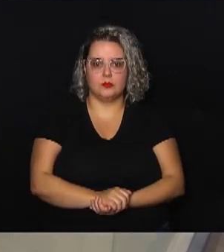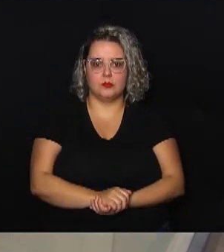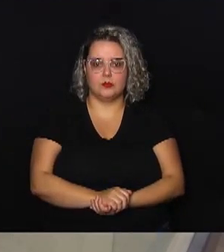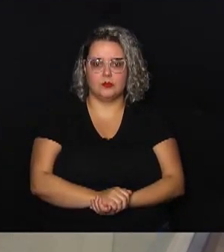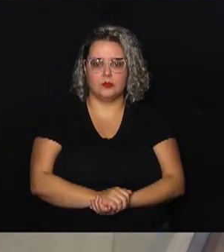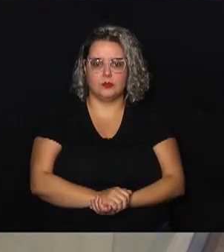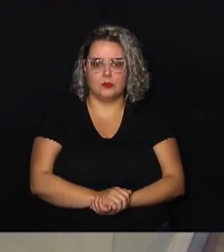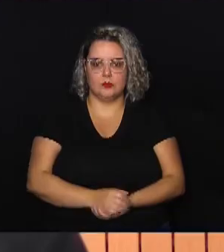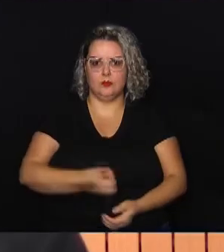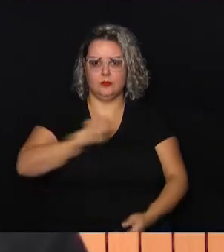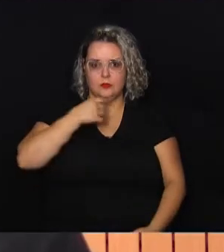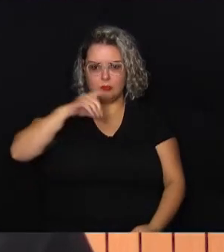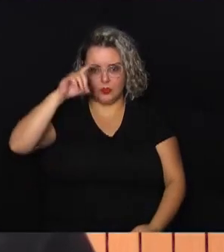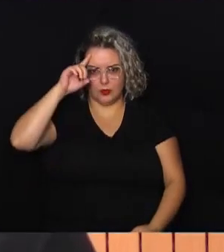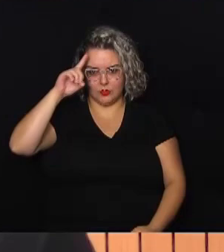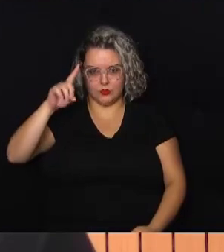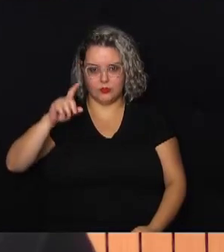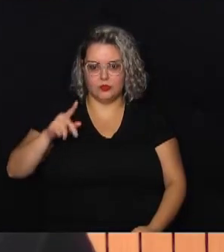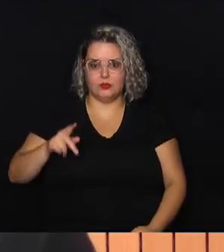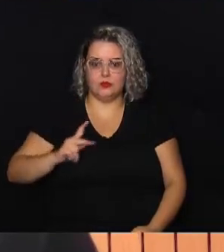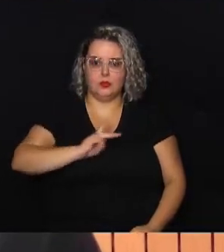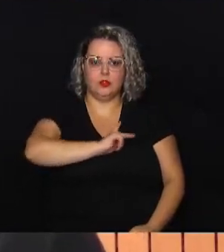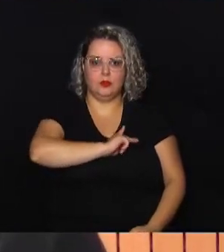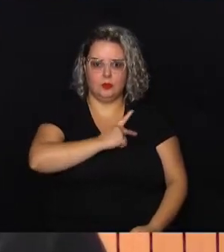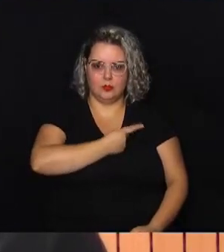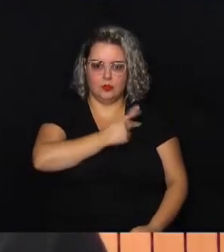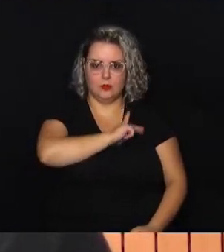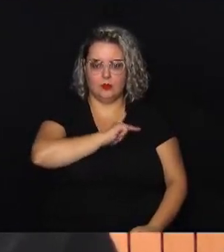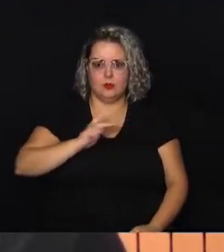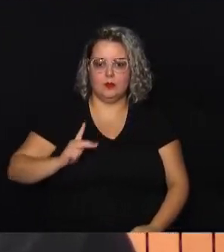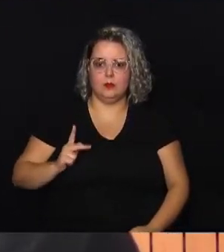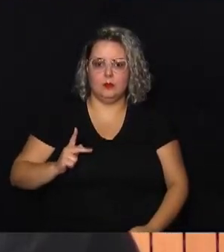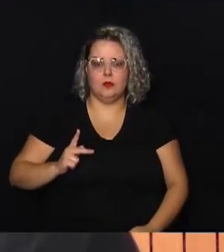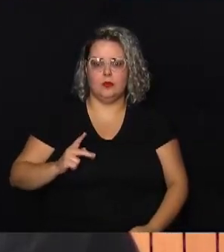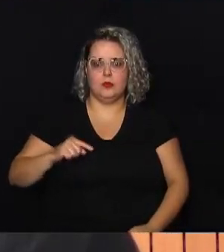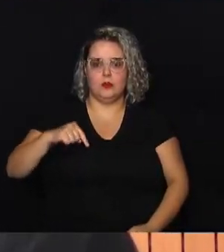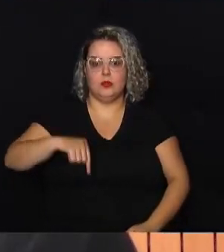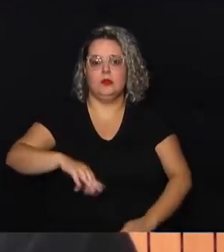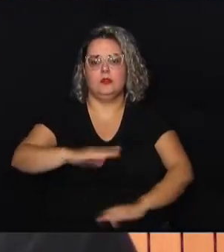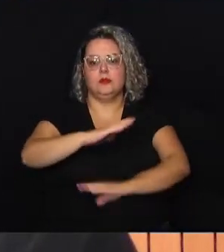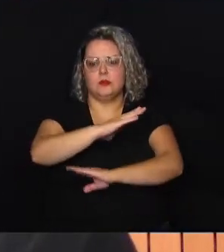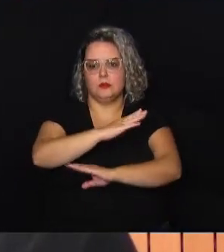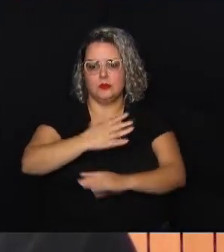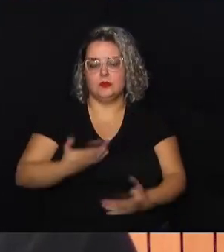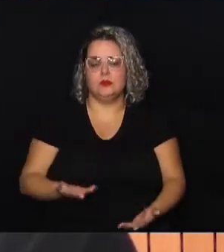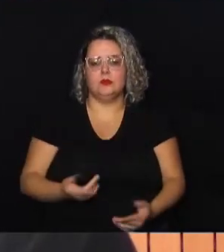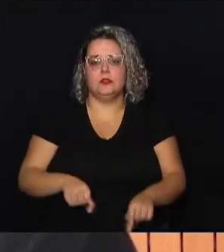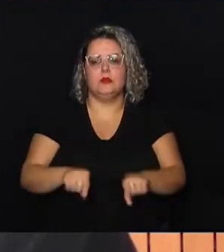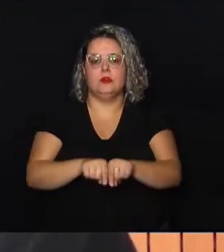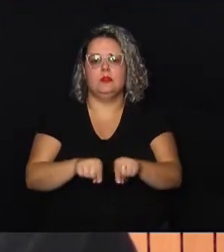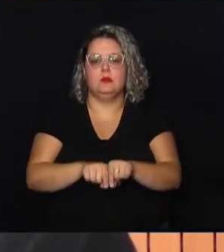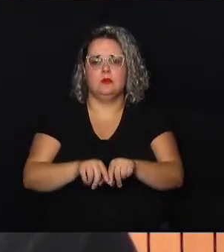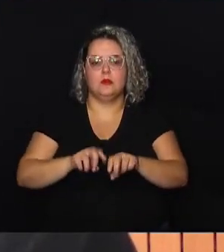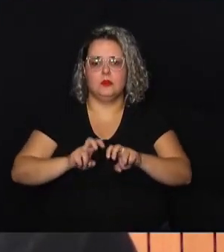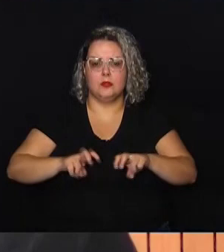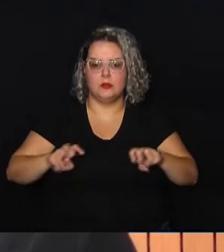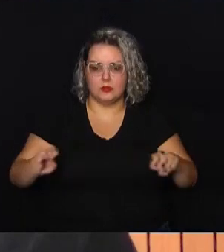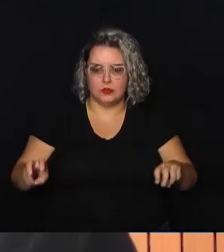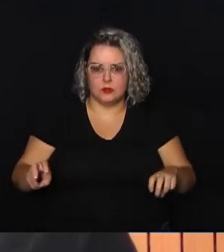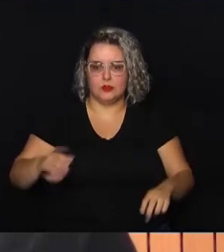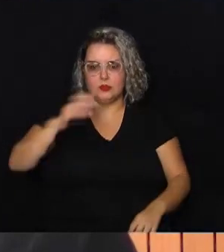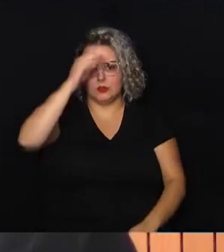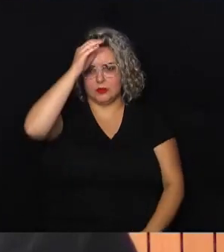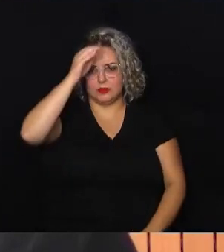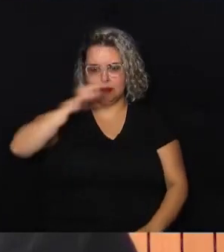bom dia, Paulo, presidente da Câmara, e a todos os componentes da mesa, aos nossos munícipes que